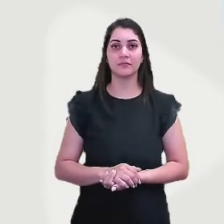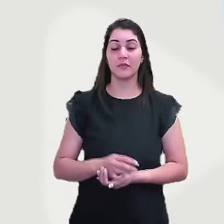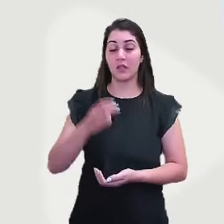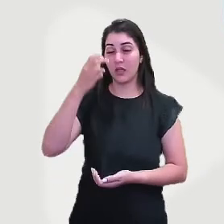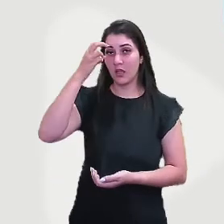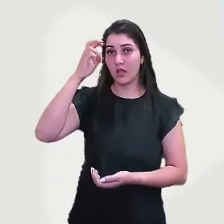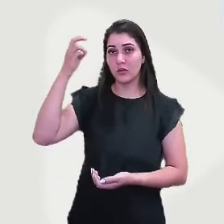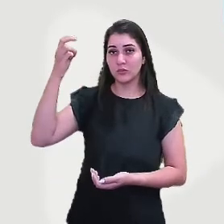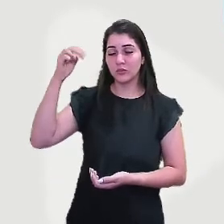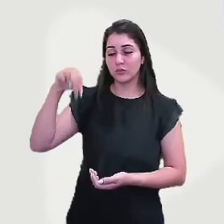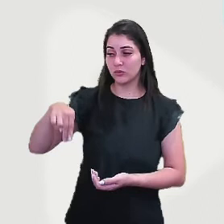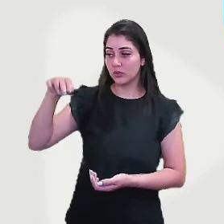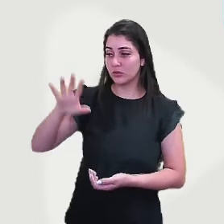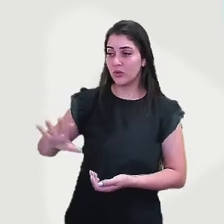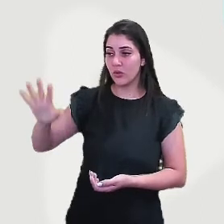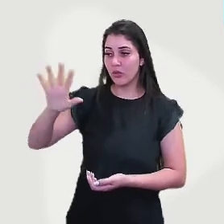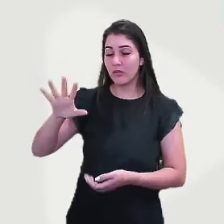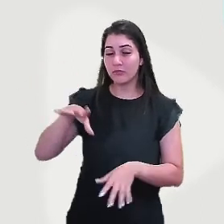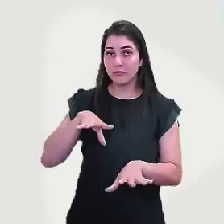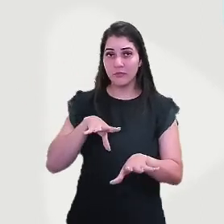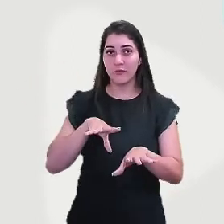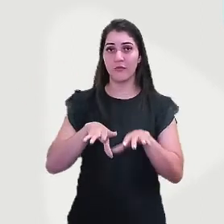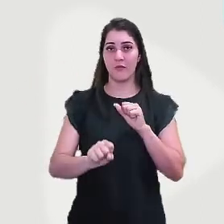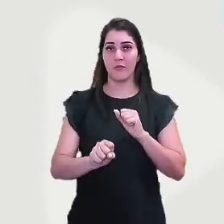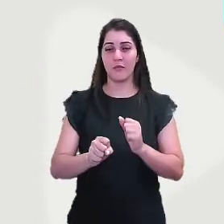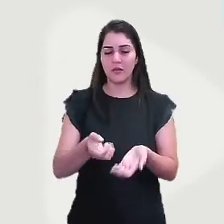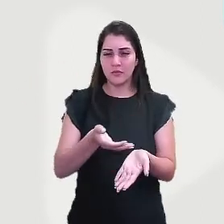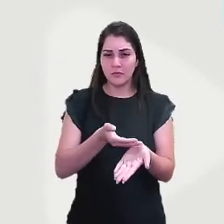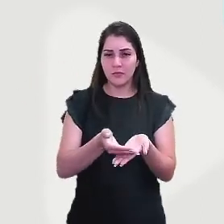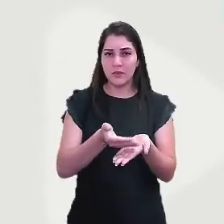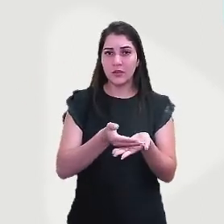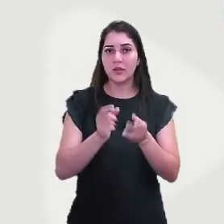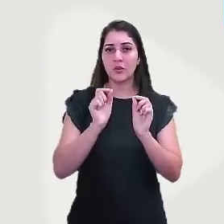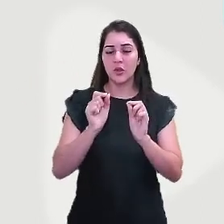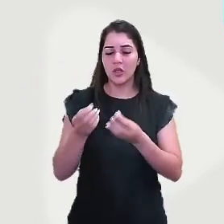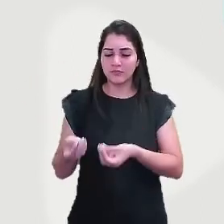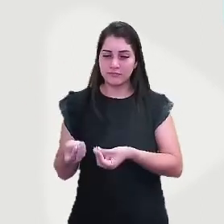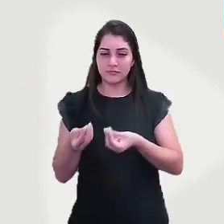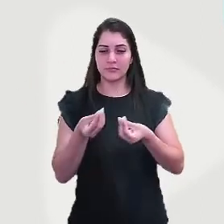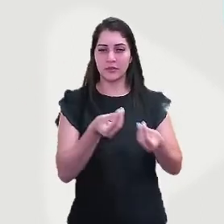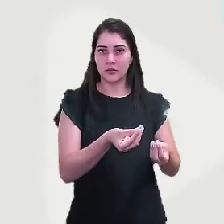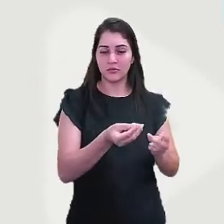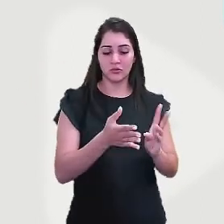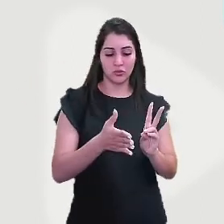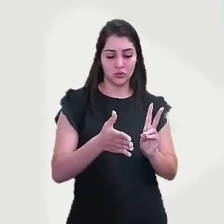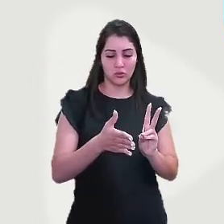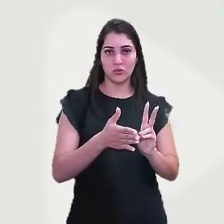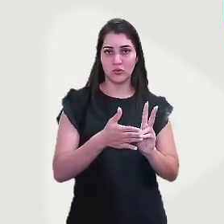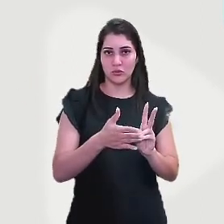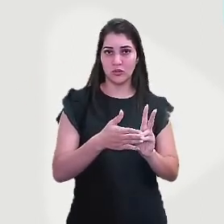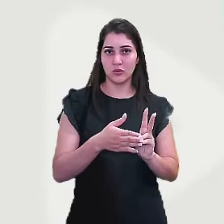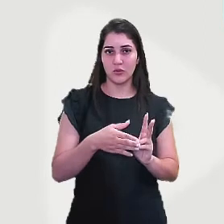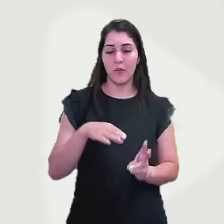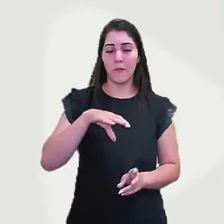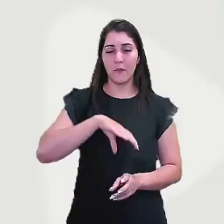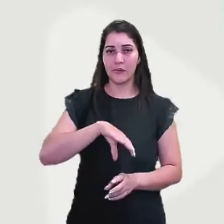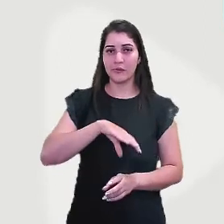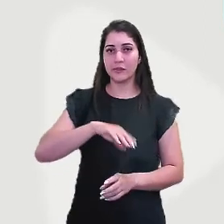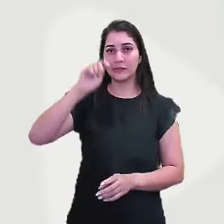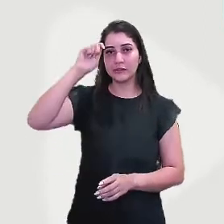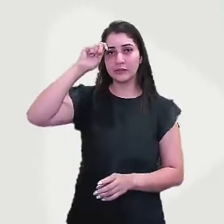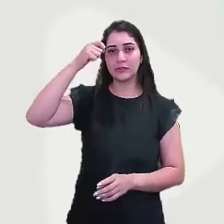A cultura nordestina ela foi formada a partir da herança dos índios, portugueses e africanos. Vamos compreender